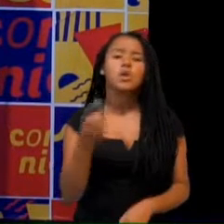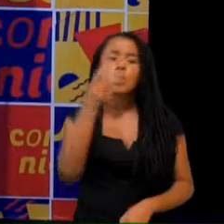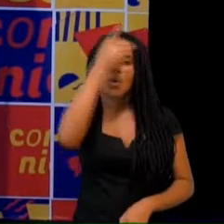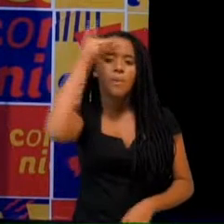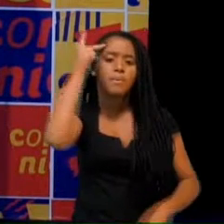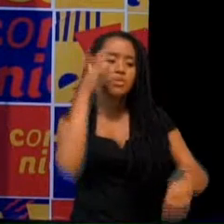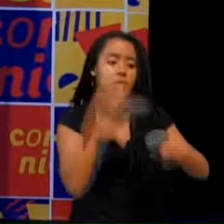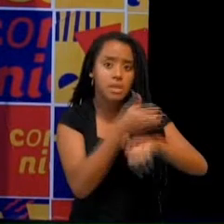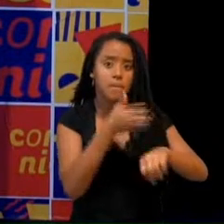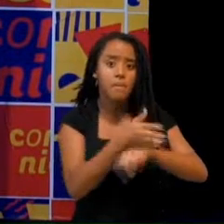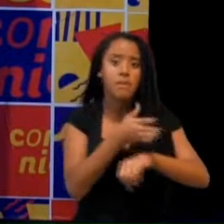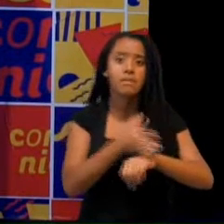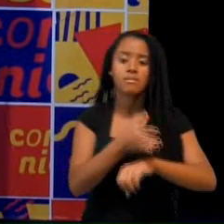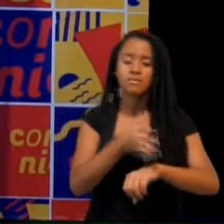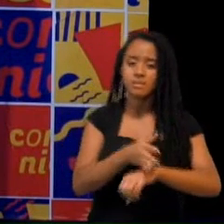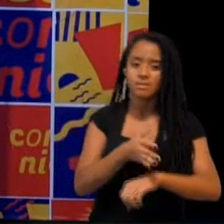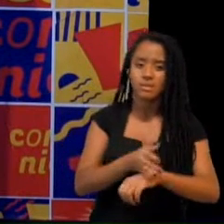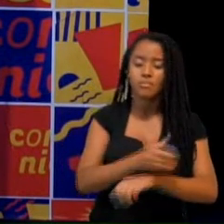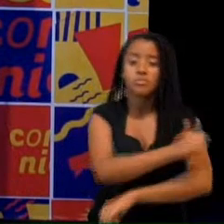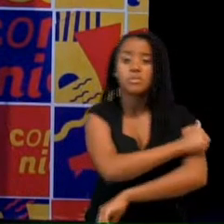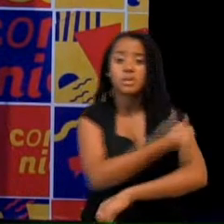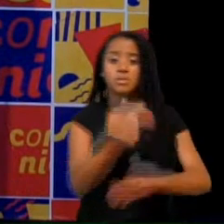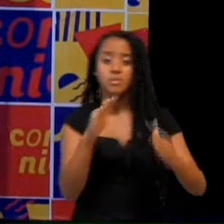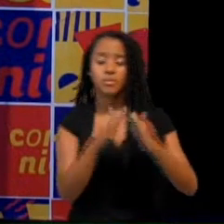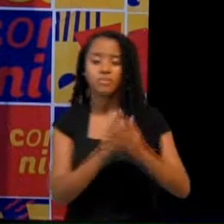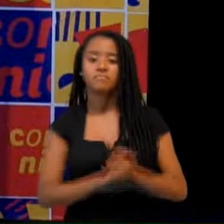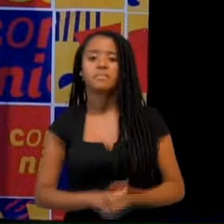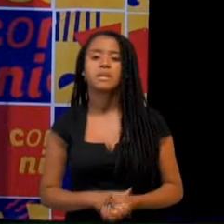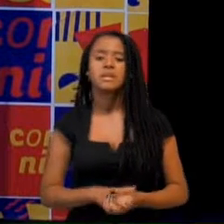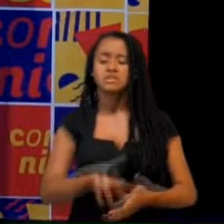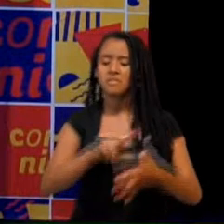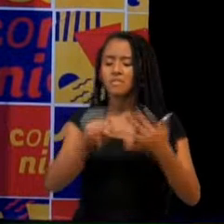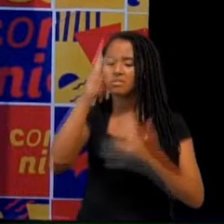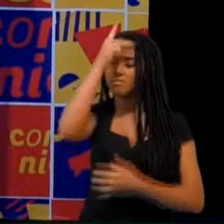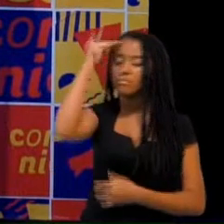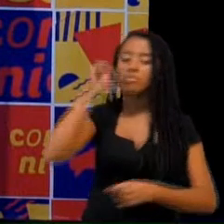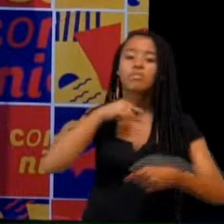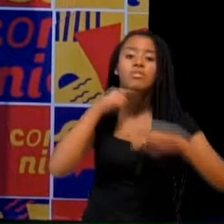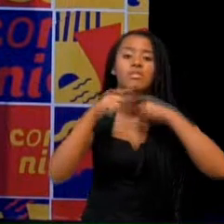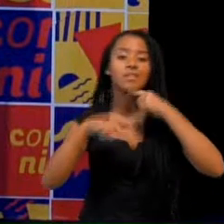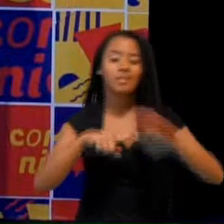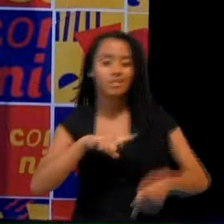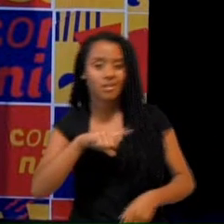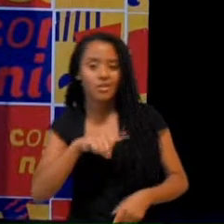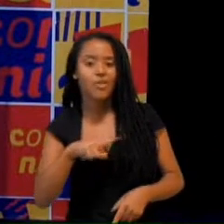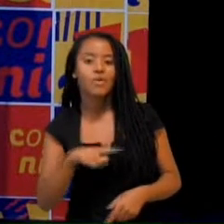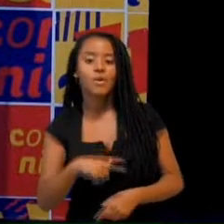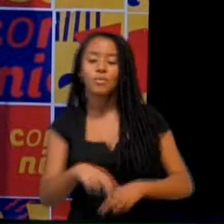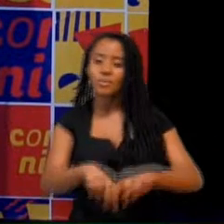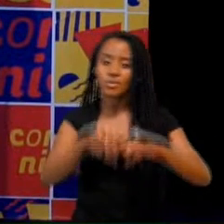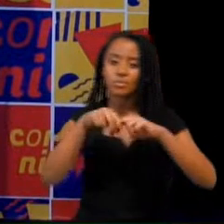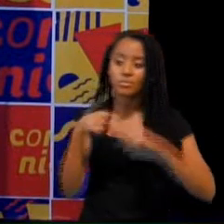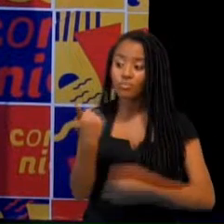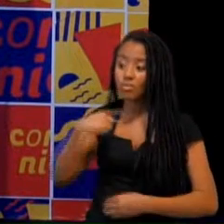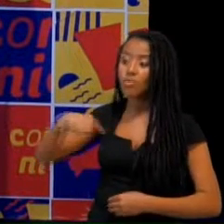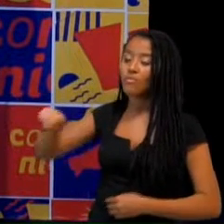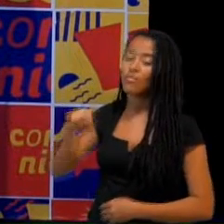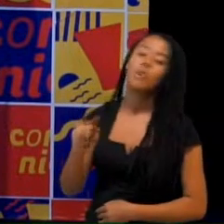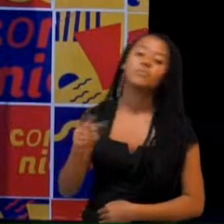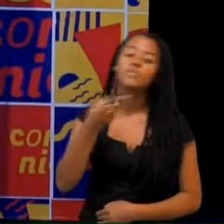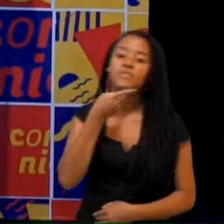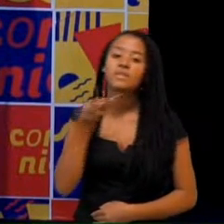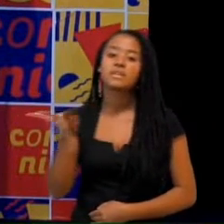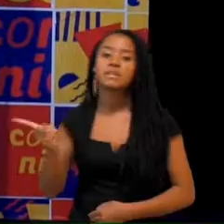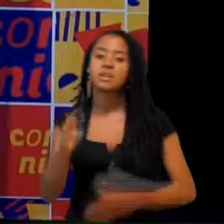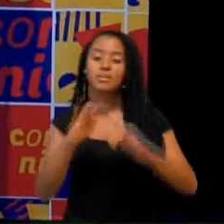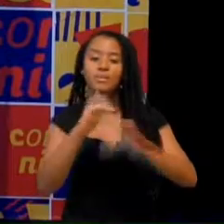dela os alunos que moram lá pois é muita gente tem dúvida né Vitor então por isso que a gente foi até a morad estudantil